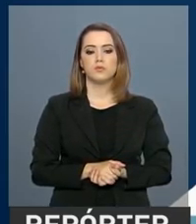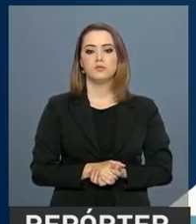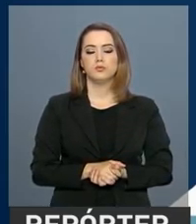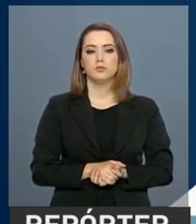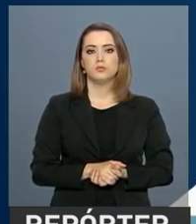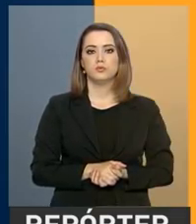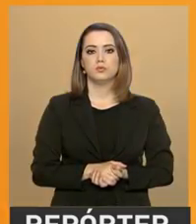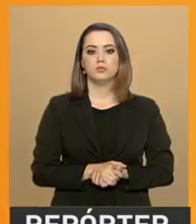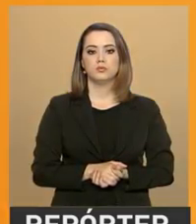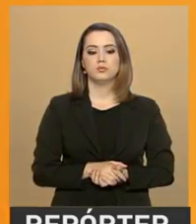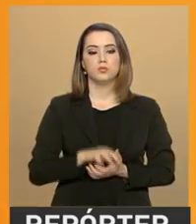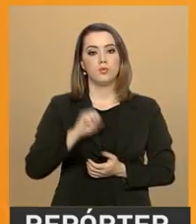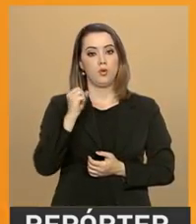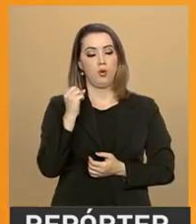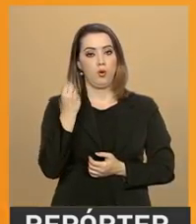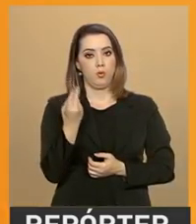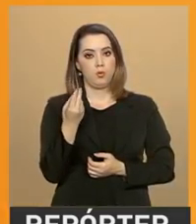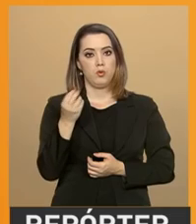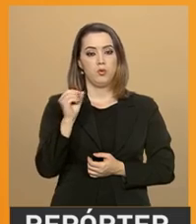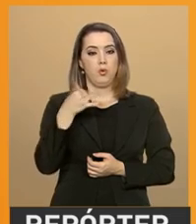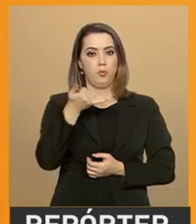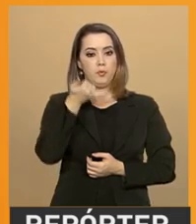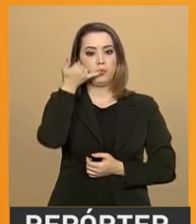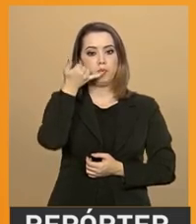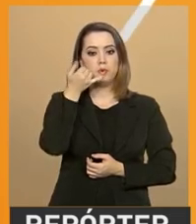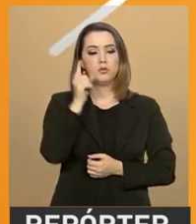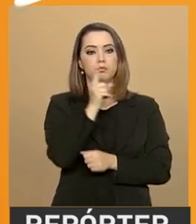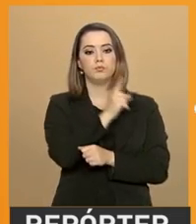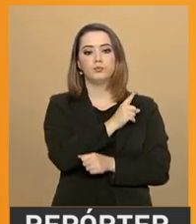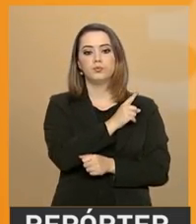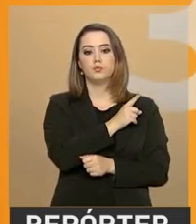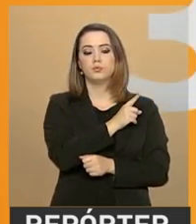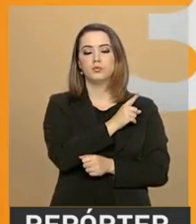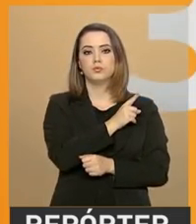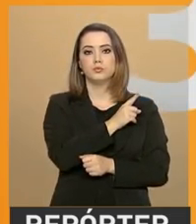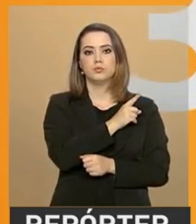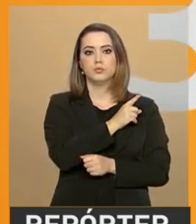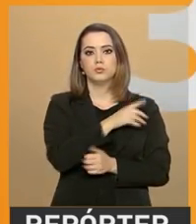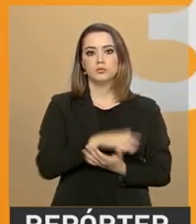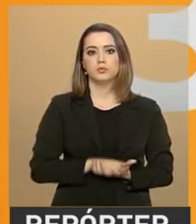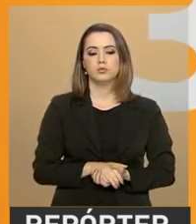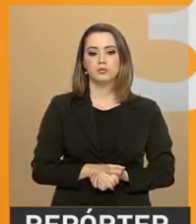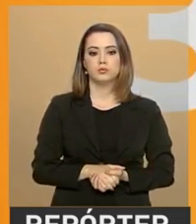www.fgts.gov.br ou pelo 08007260207 Opção